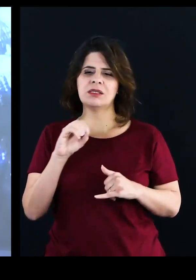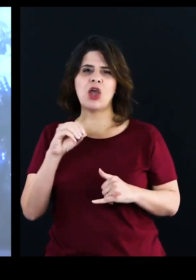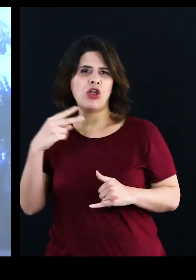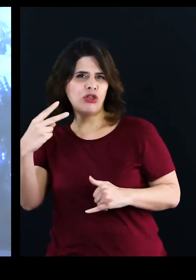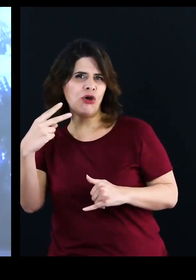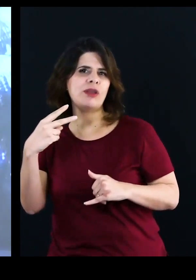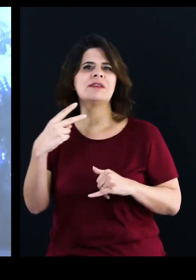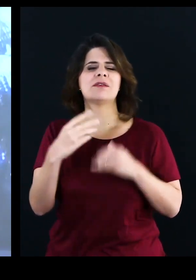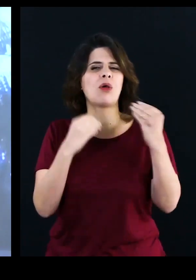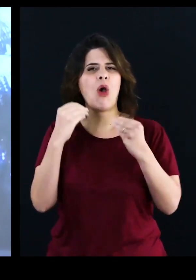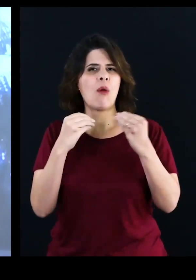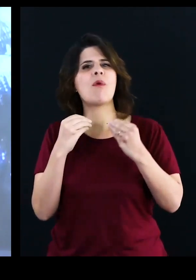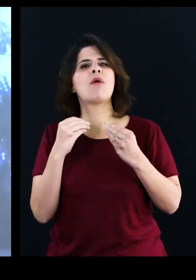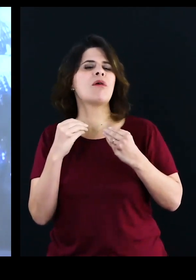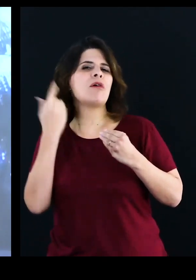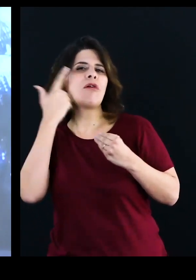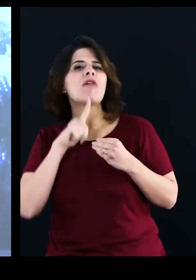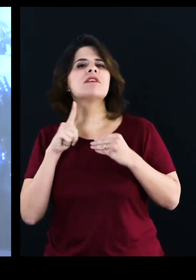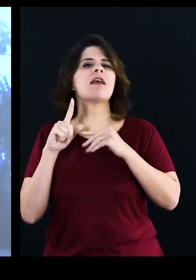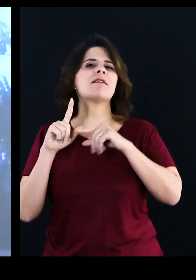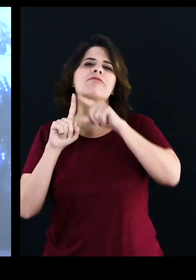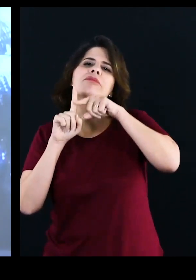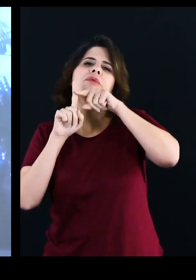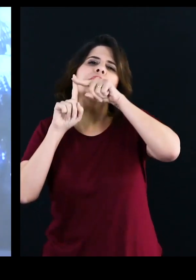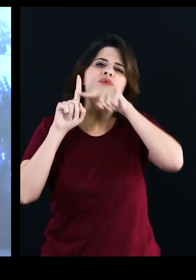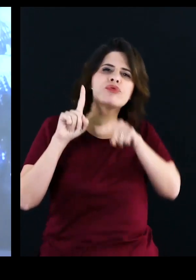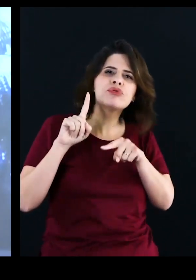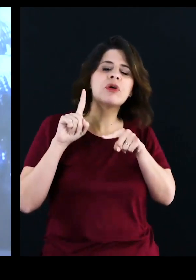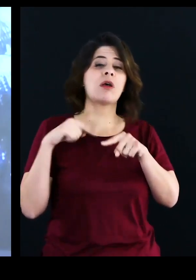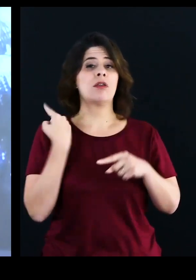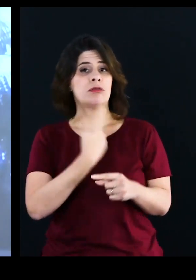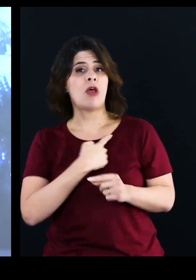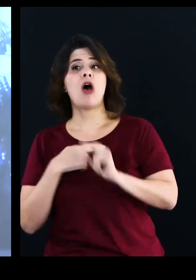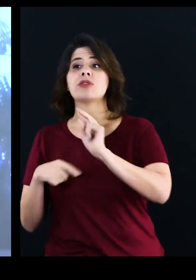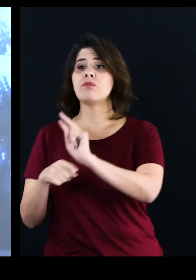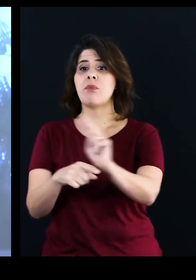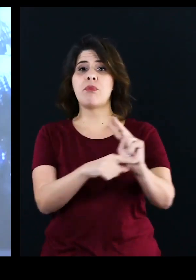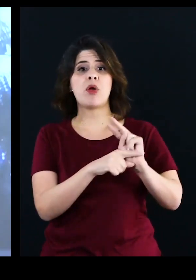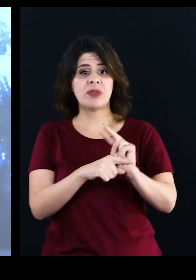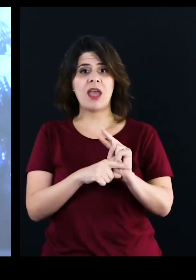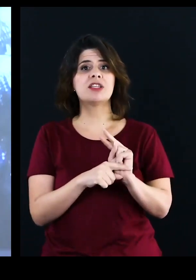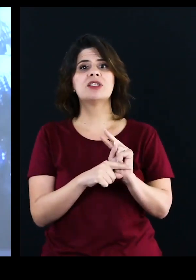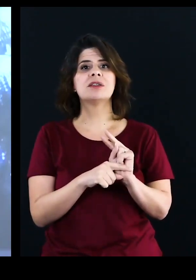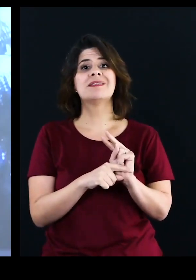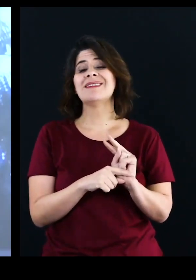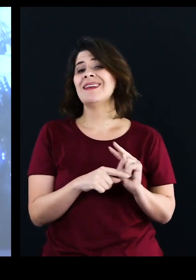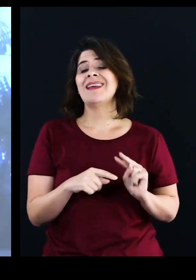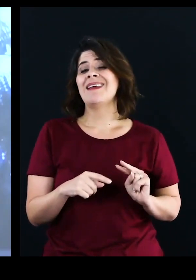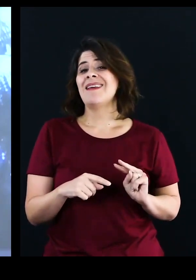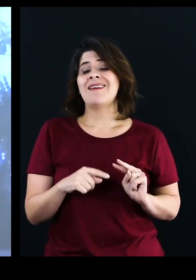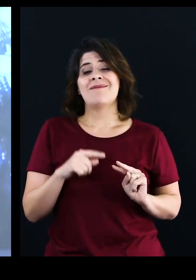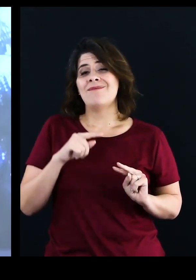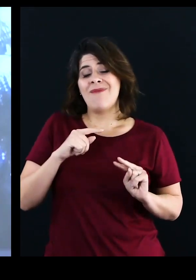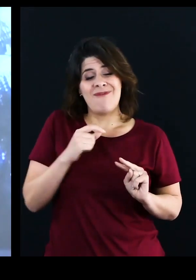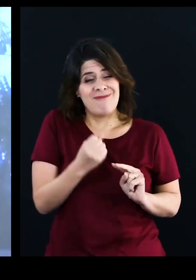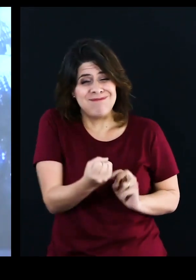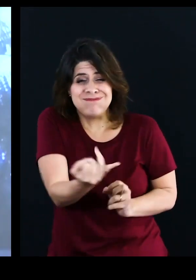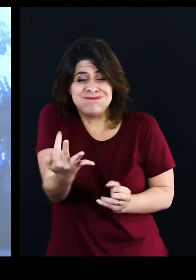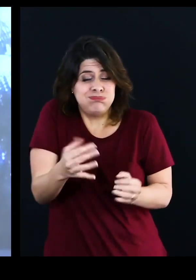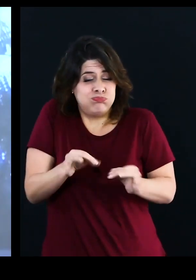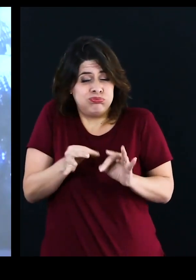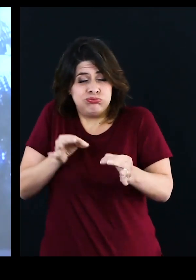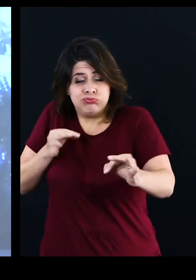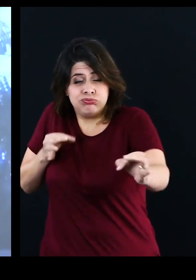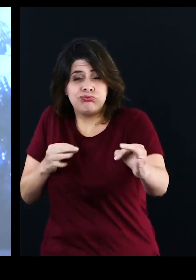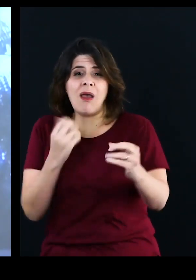programa, a Vale já protege cerca de 1.050.000 hectares de florestas no Brasil. A gente tem